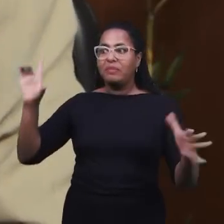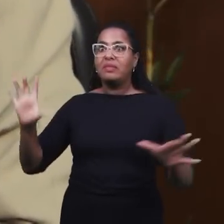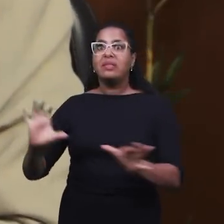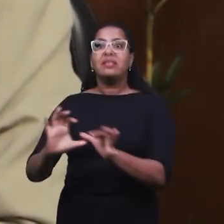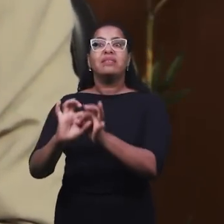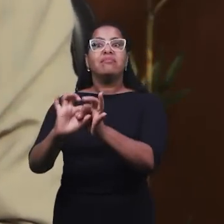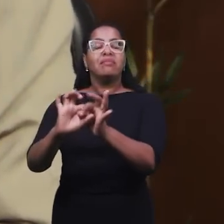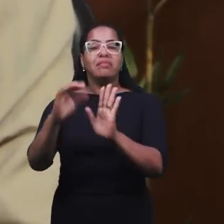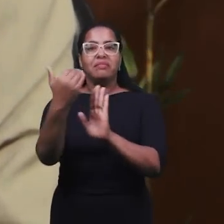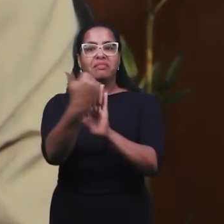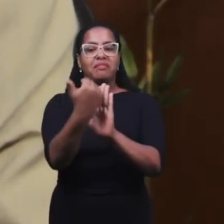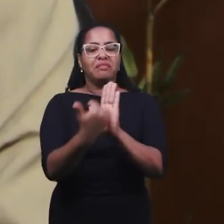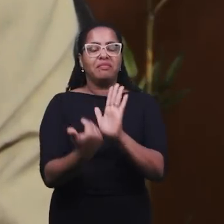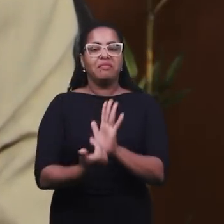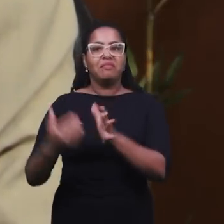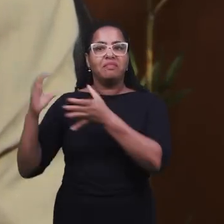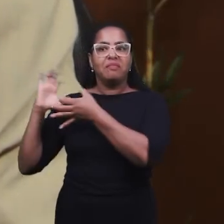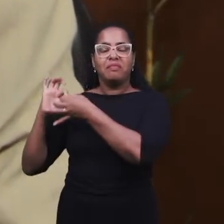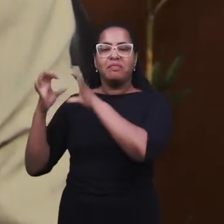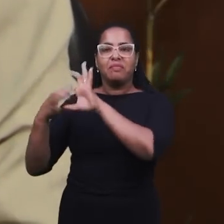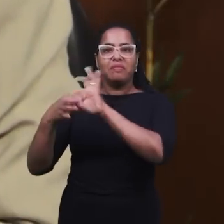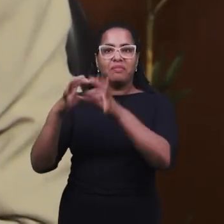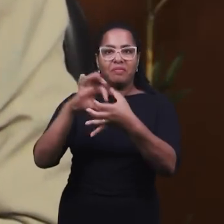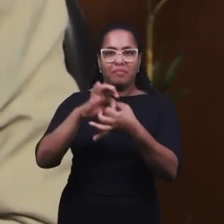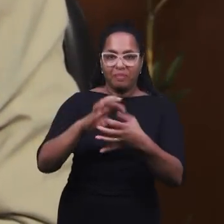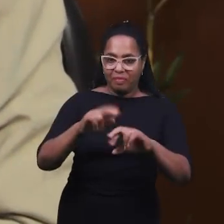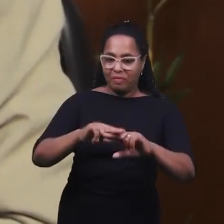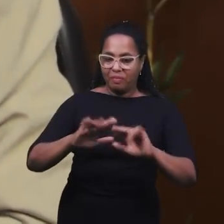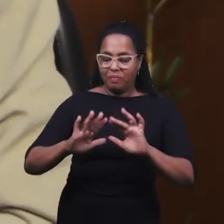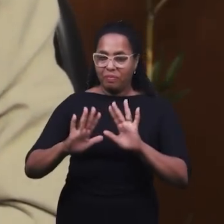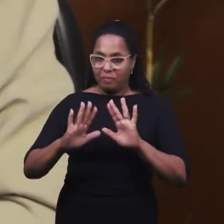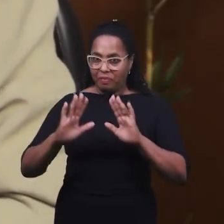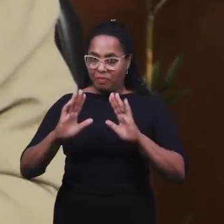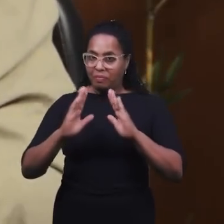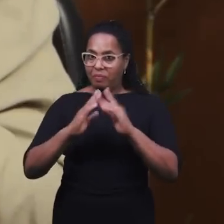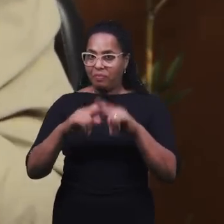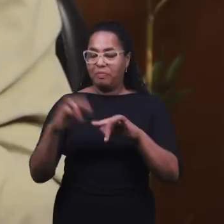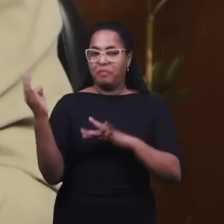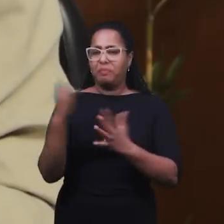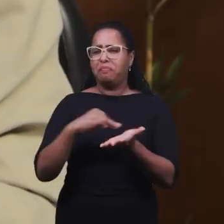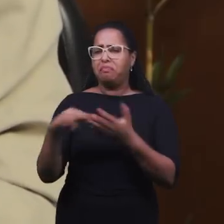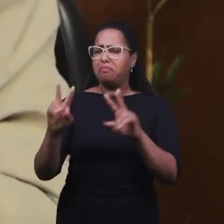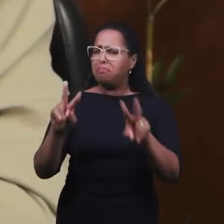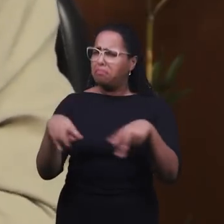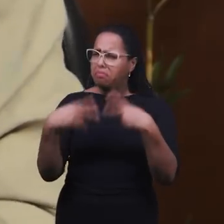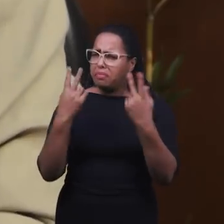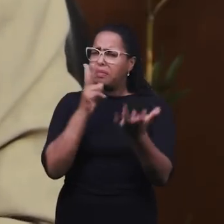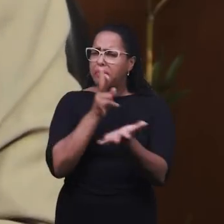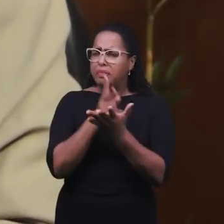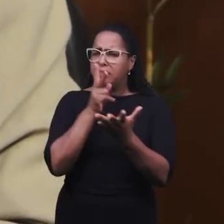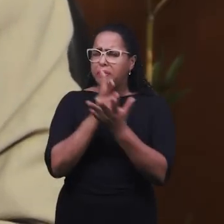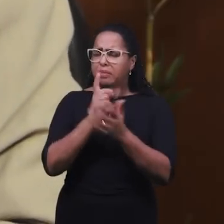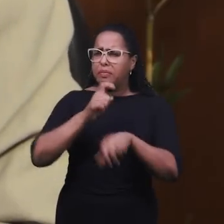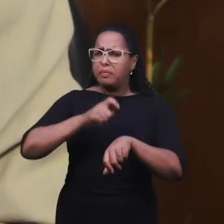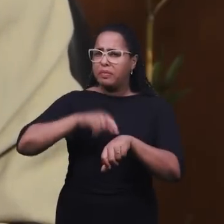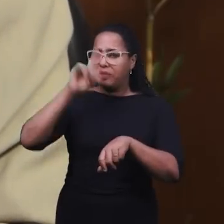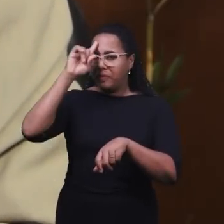Eu saúdo a todos com a paz do Senhor Jesus. Nós estamos começando mais uma edição do programa Conversas Bíblicas, um programa que já